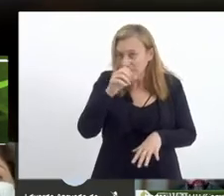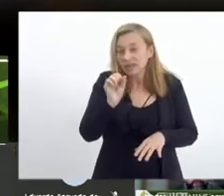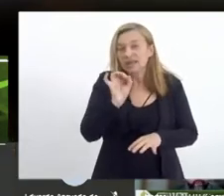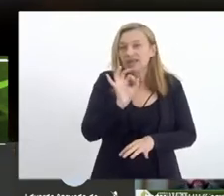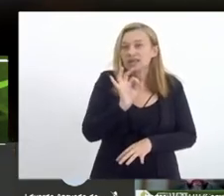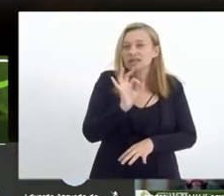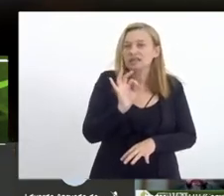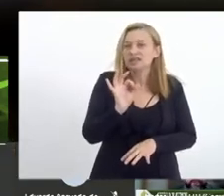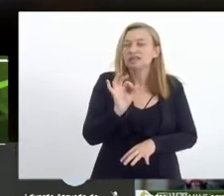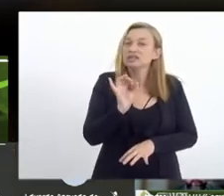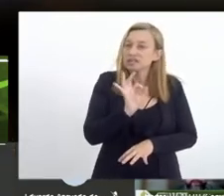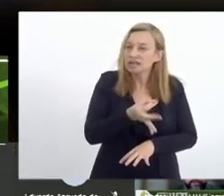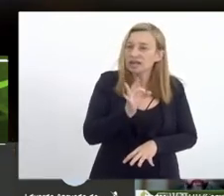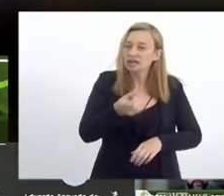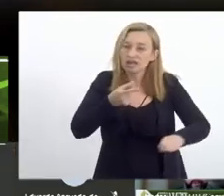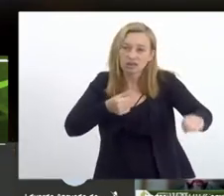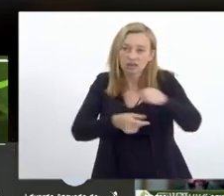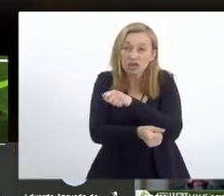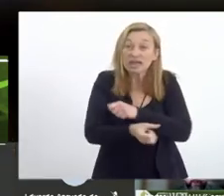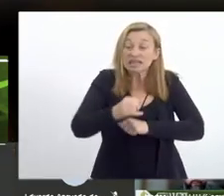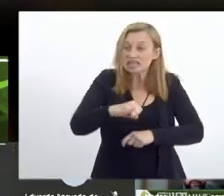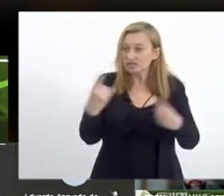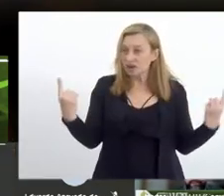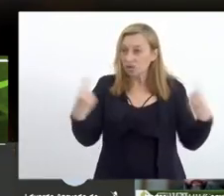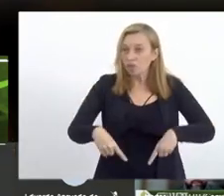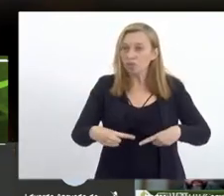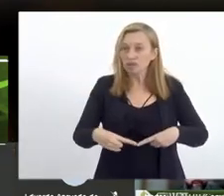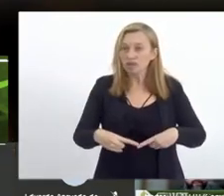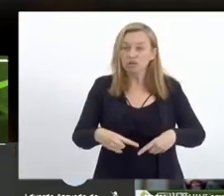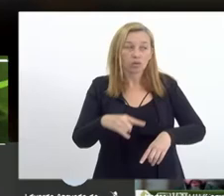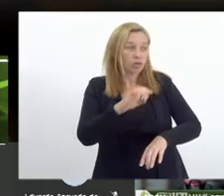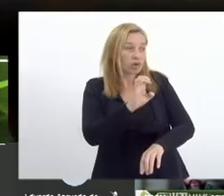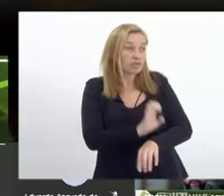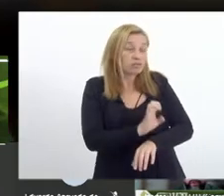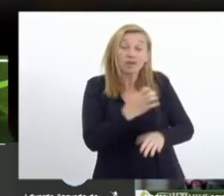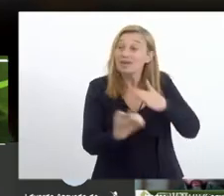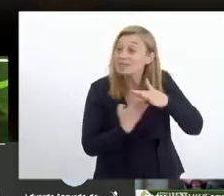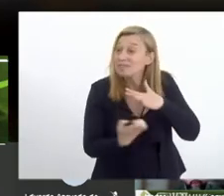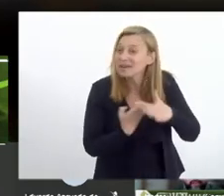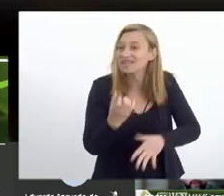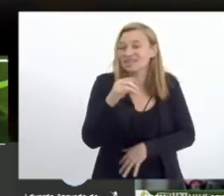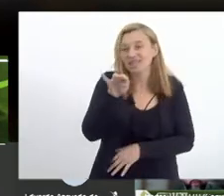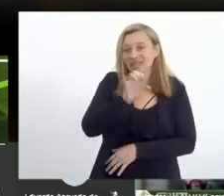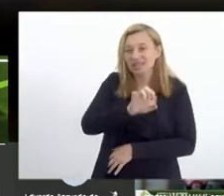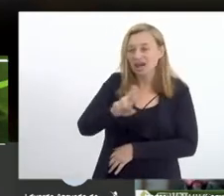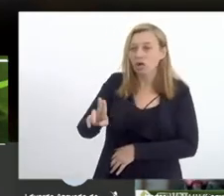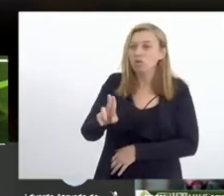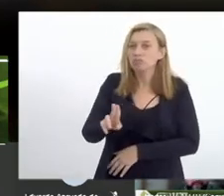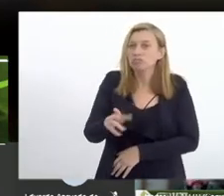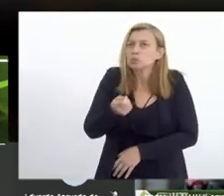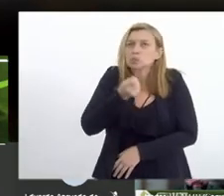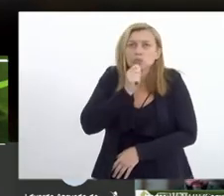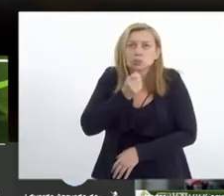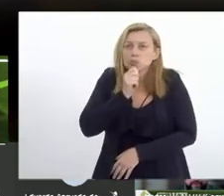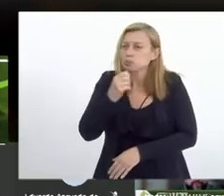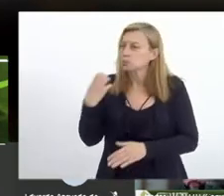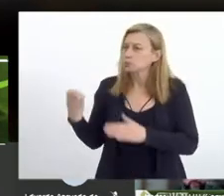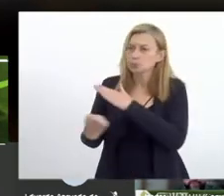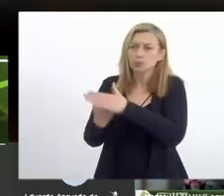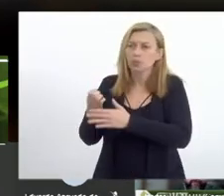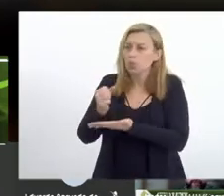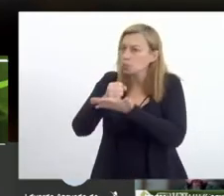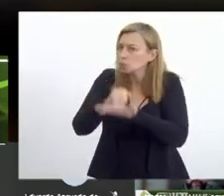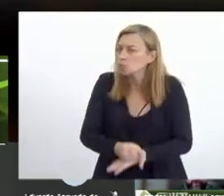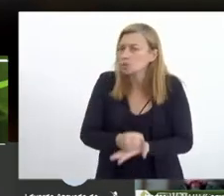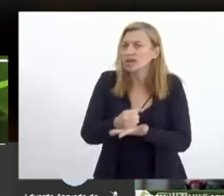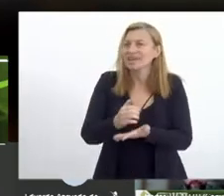positiva em relação aos investidores, porque se a gente ficar competindo com a empresa estatal, nenhuma empresa vai se sustentar e nenhum investidor estrangeiro